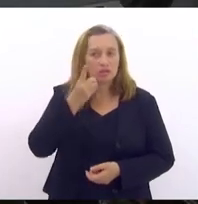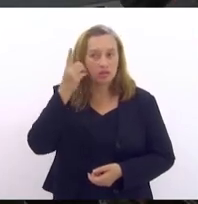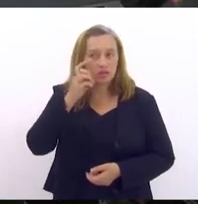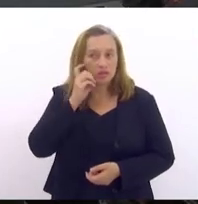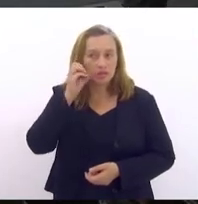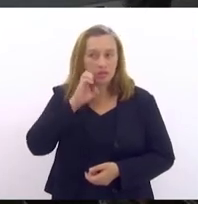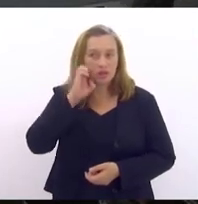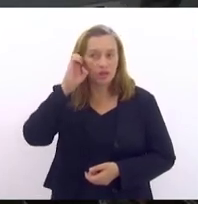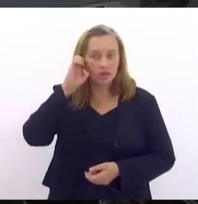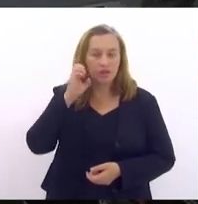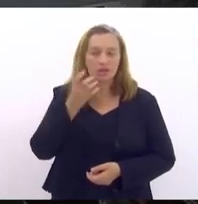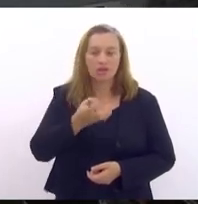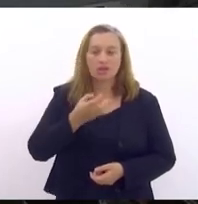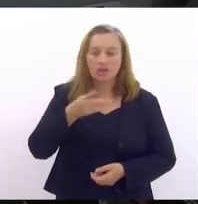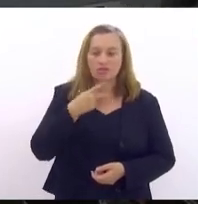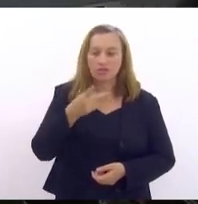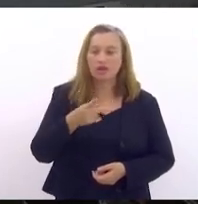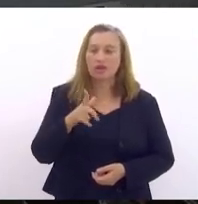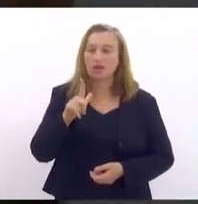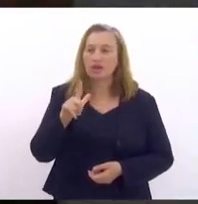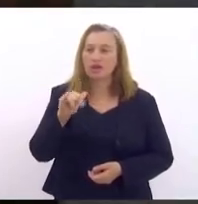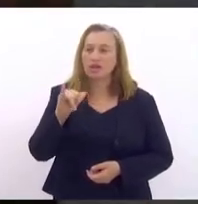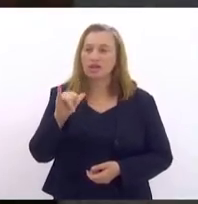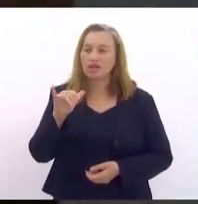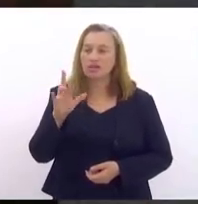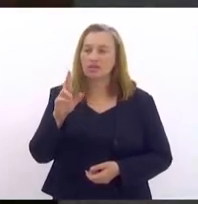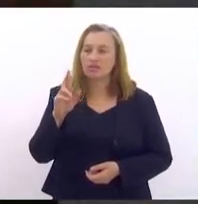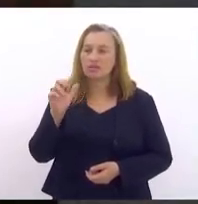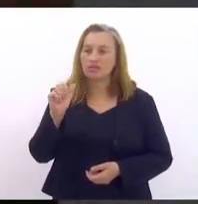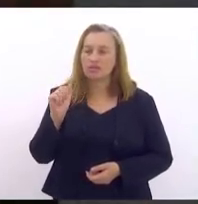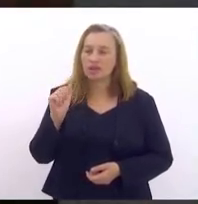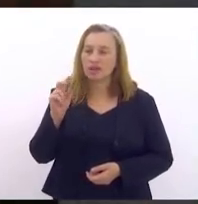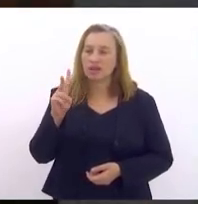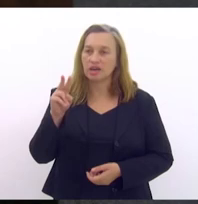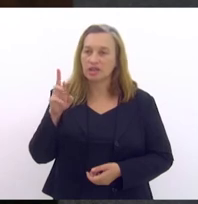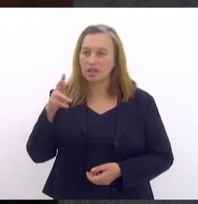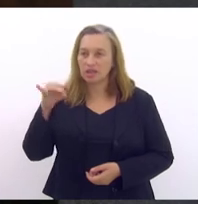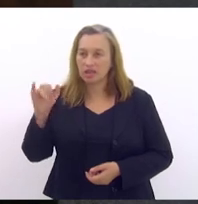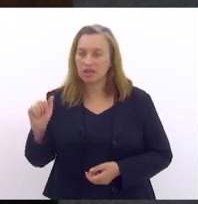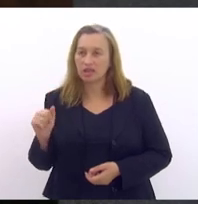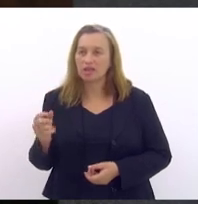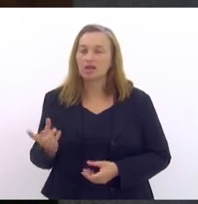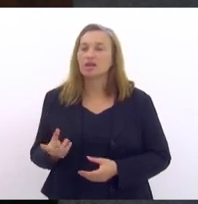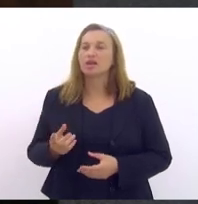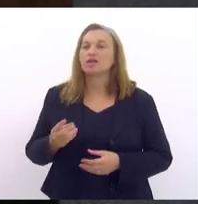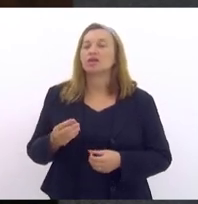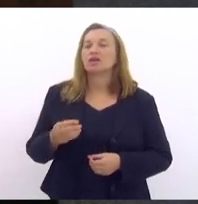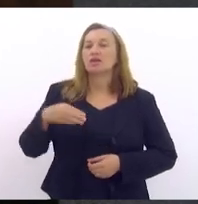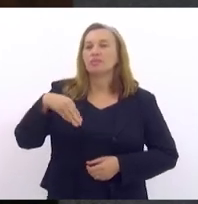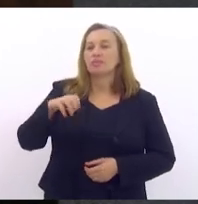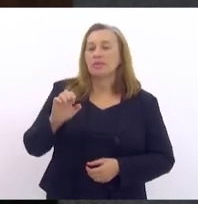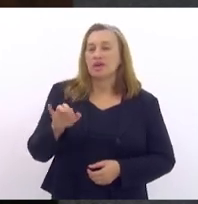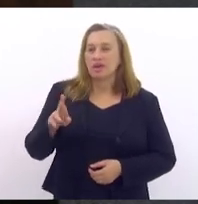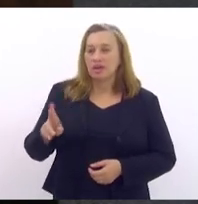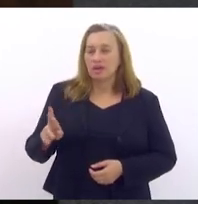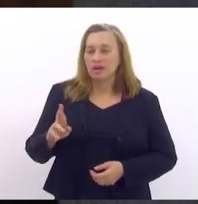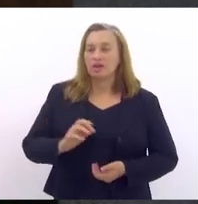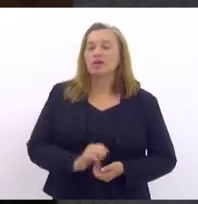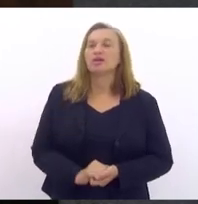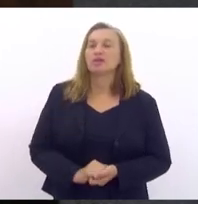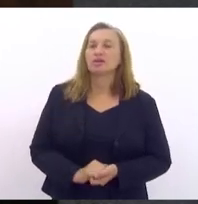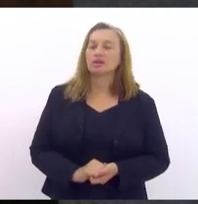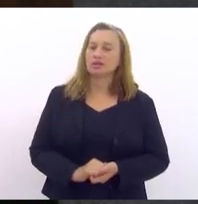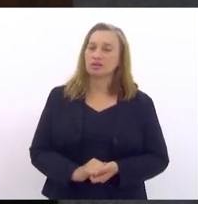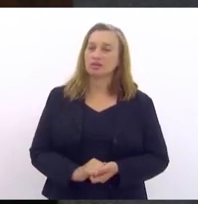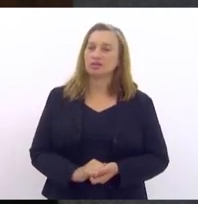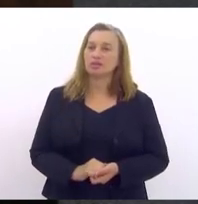Presidente, queria falar que a livraria Belle Époque, que está situada no Meier, subúrbio do Rio de Janeiro. Aliás, eu queria apontar